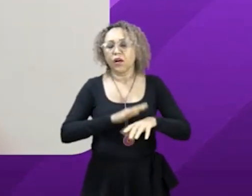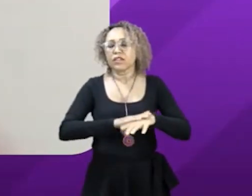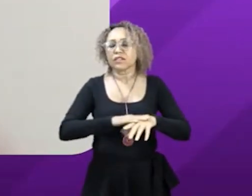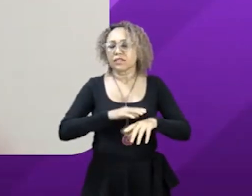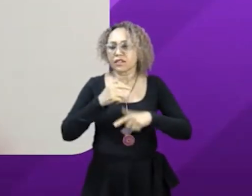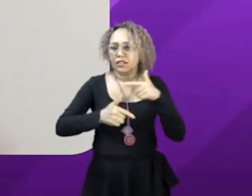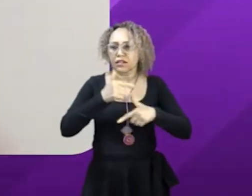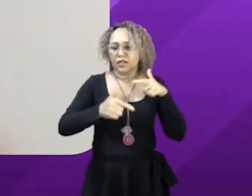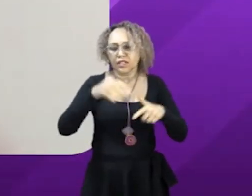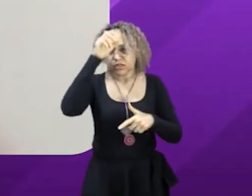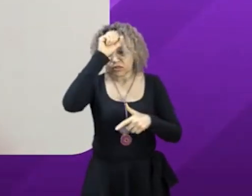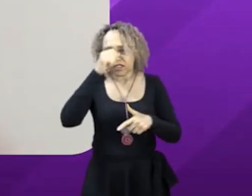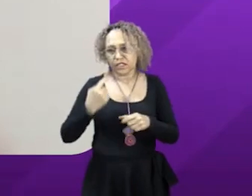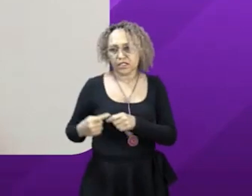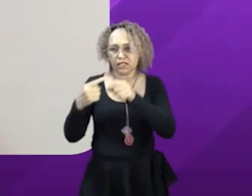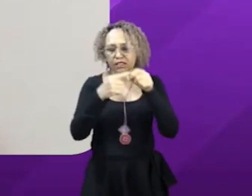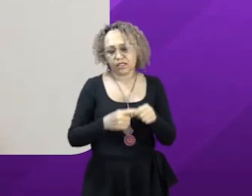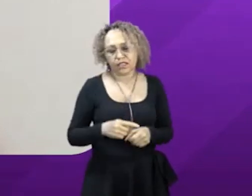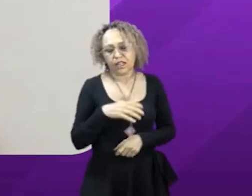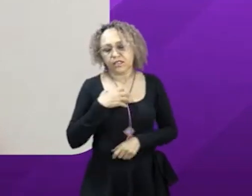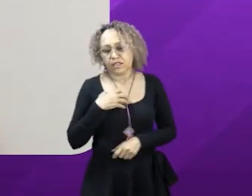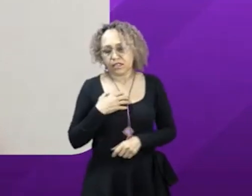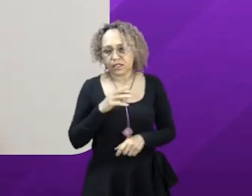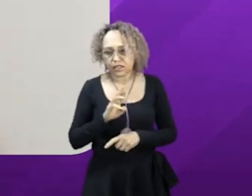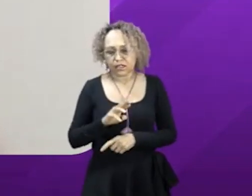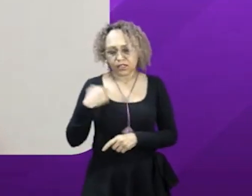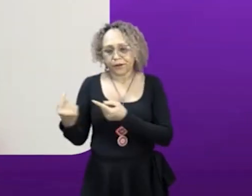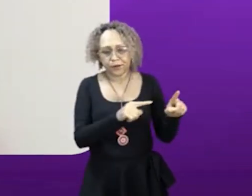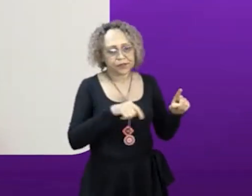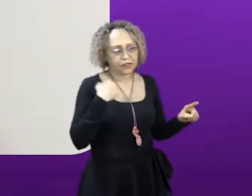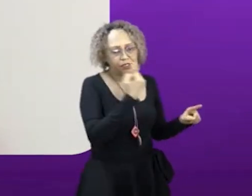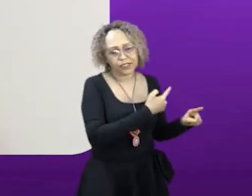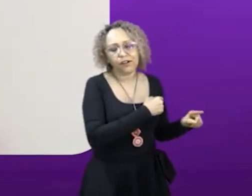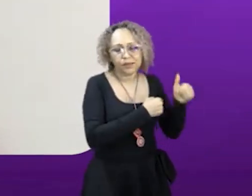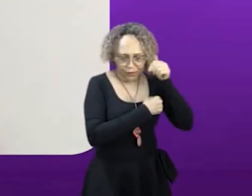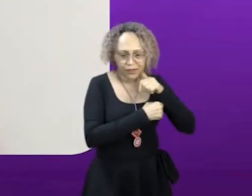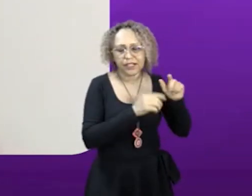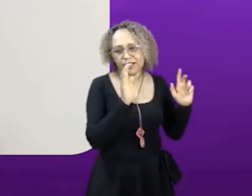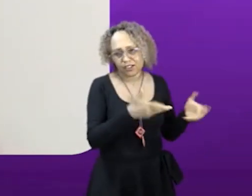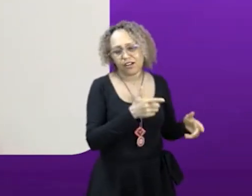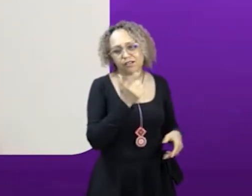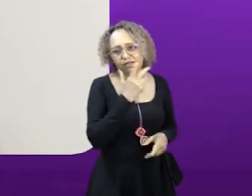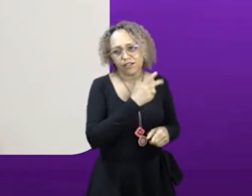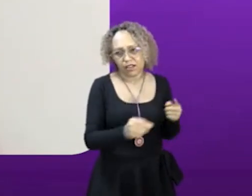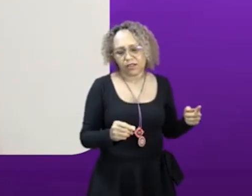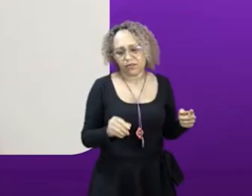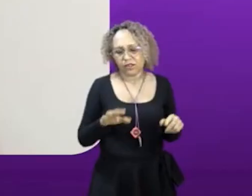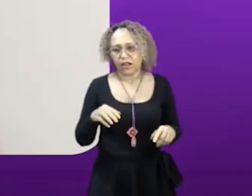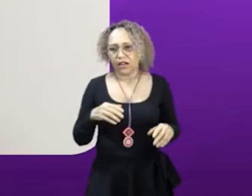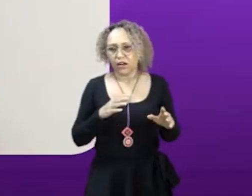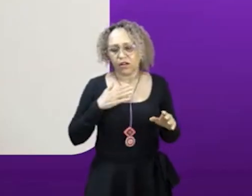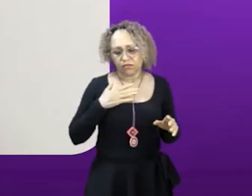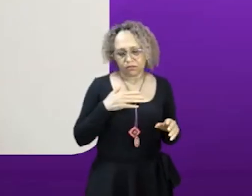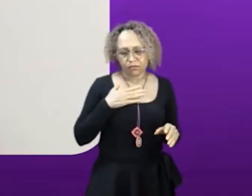e fazer com que elas se sintam também representadas a partir dos nossos mandatos. E os nossos mandatos têm feito um diálogo